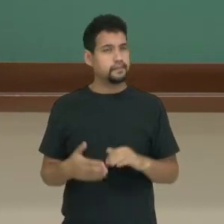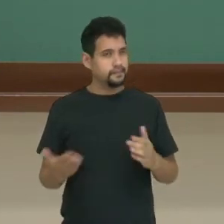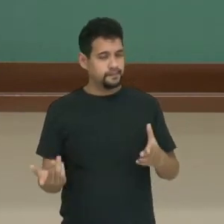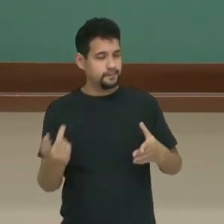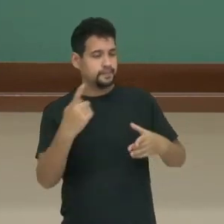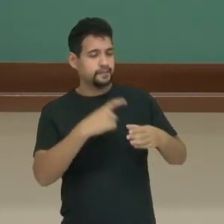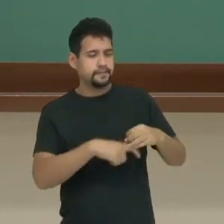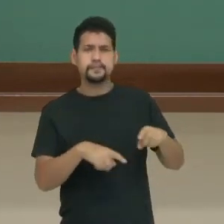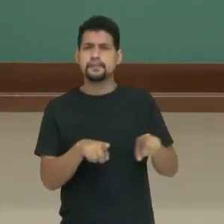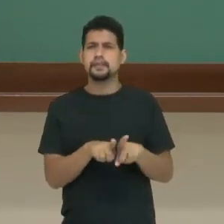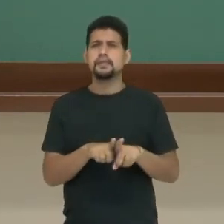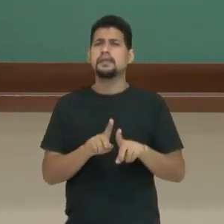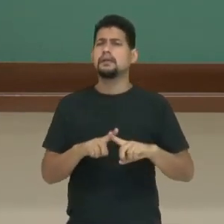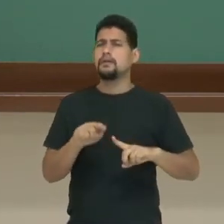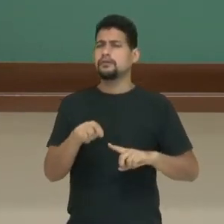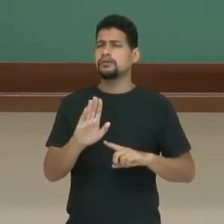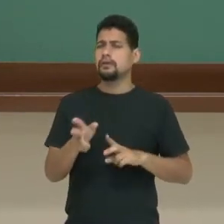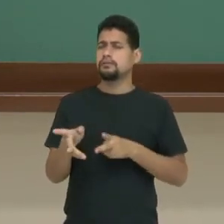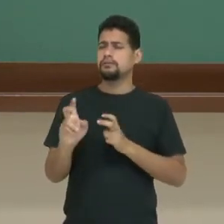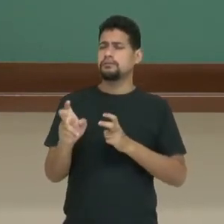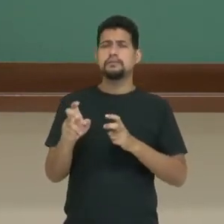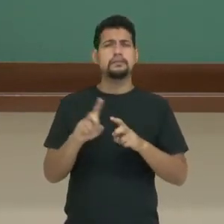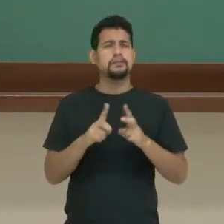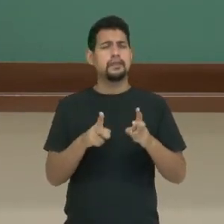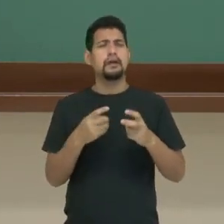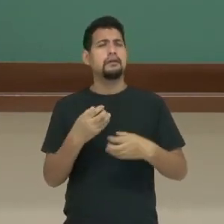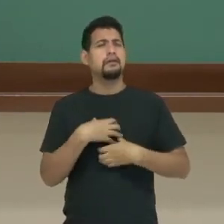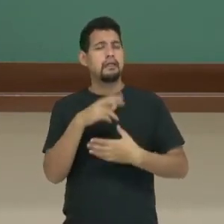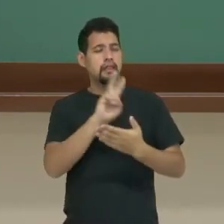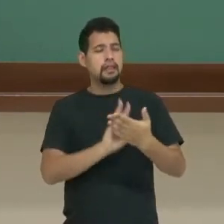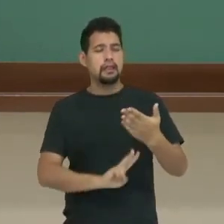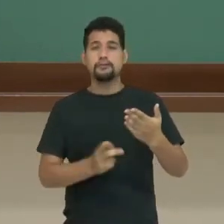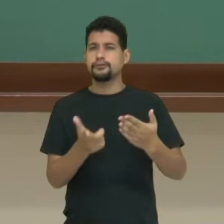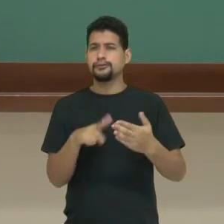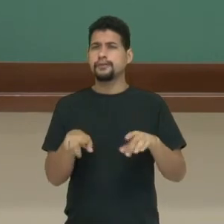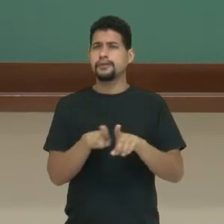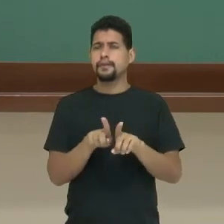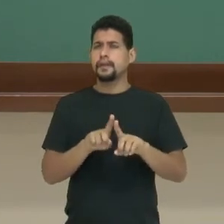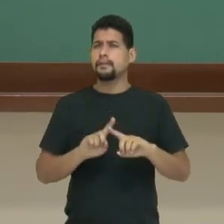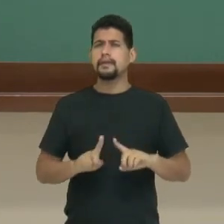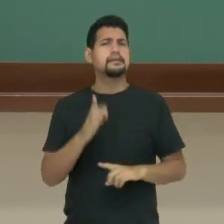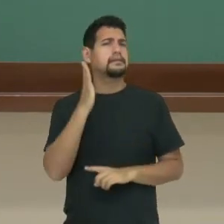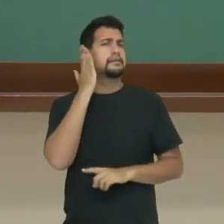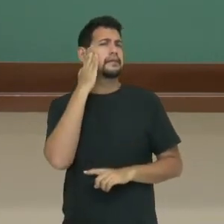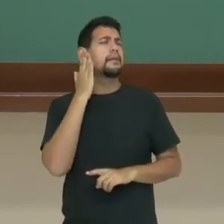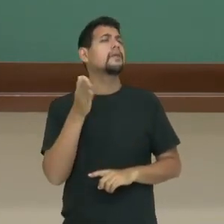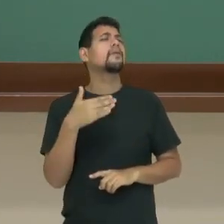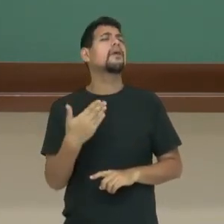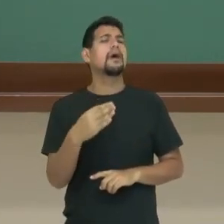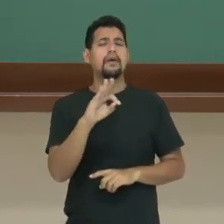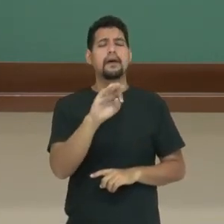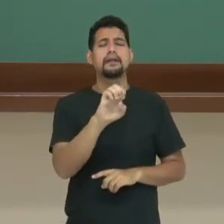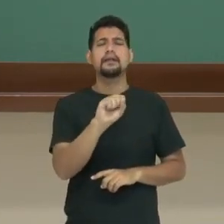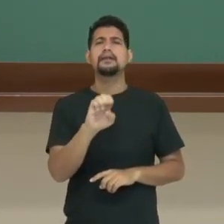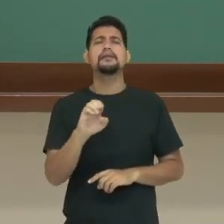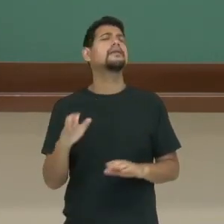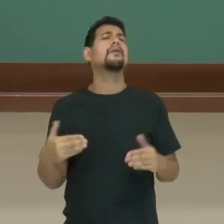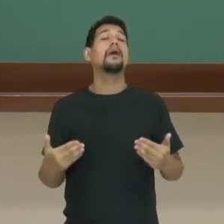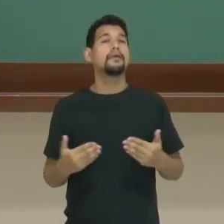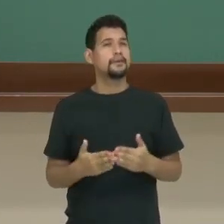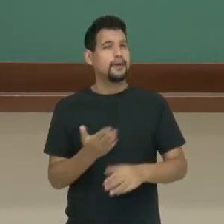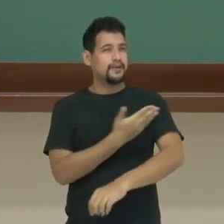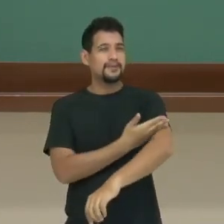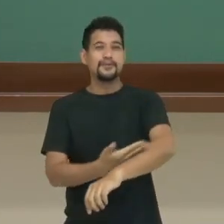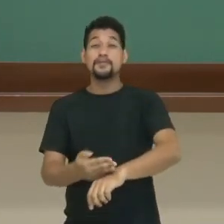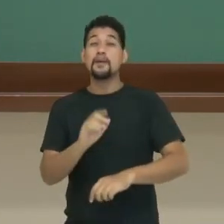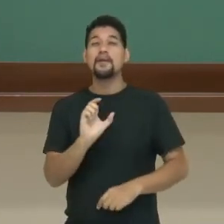Retornamos. Então, observou, identificou, releu o trecho e sabe qual é a tese? Acostume-se com essa palavra,